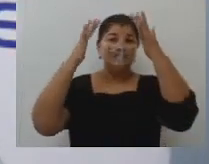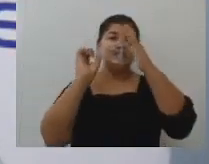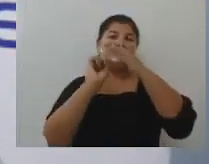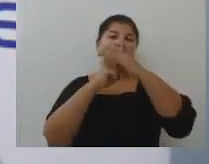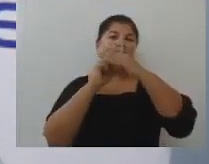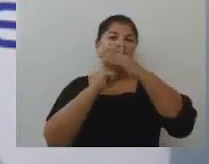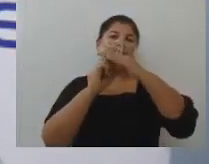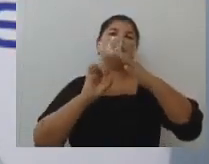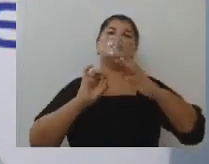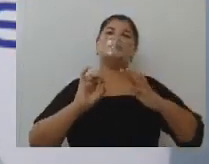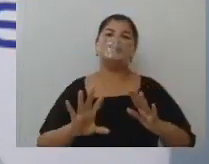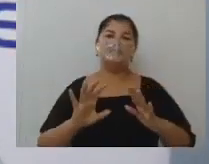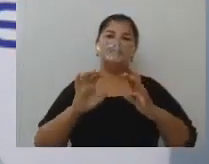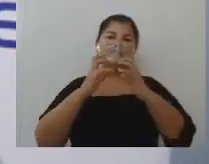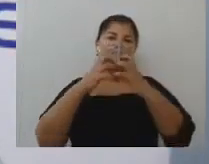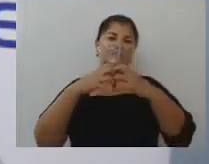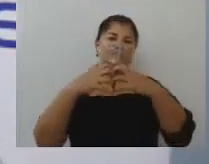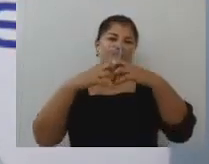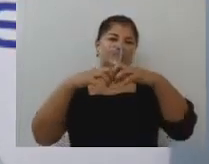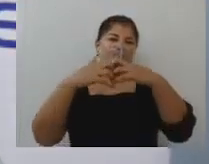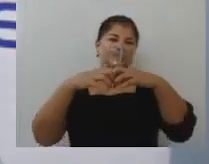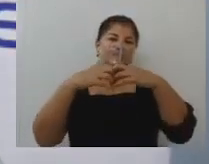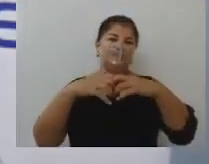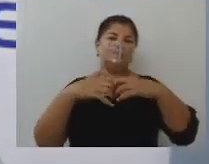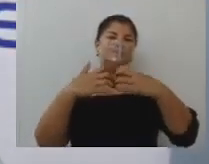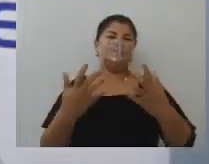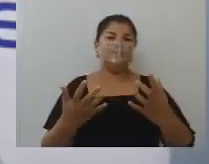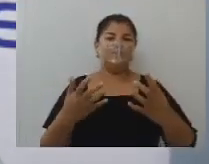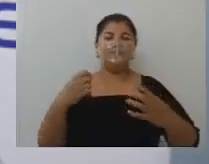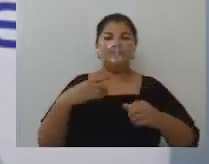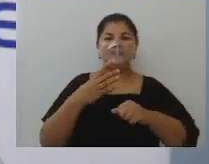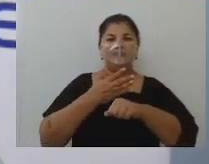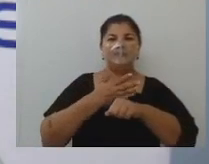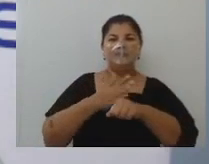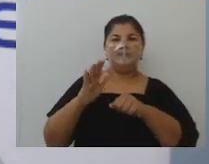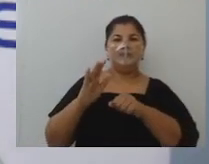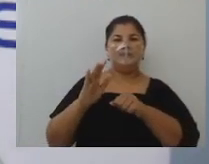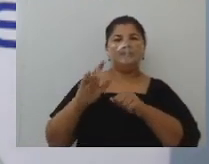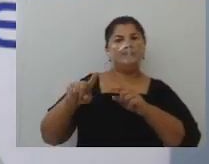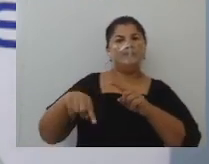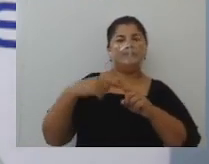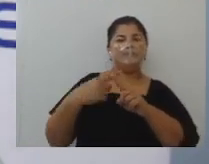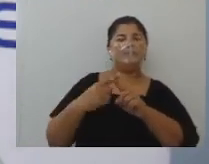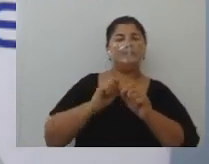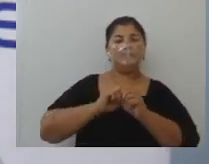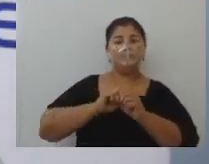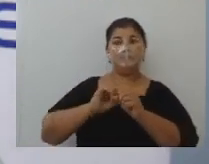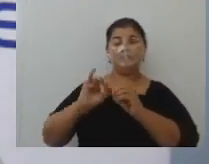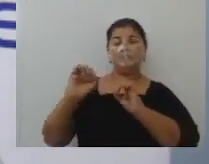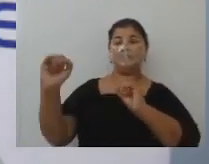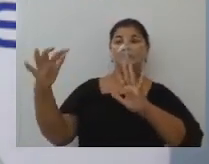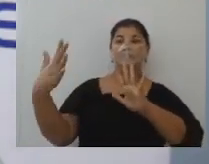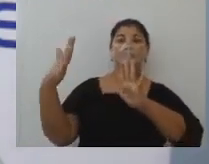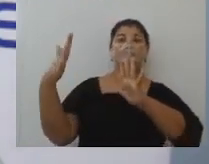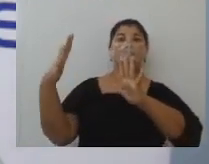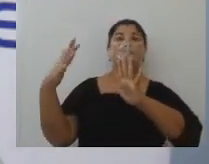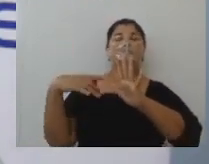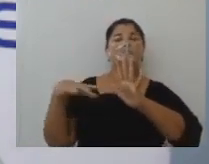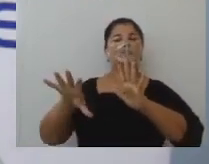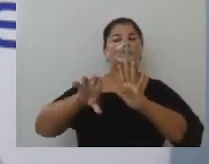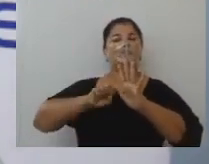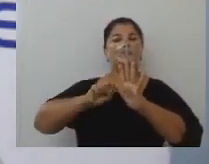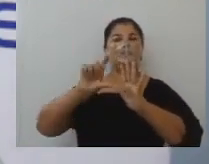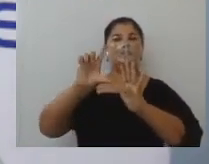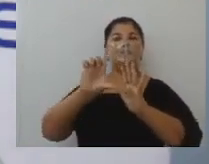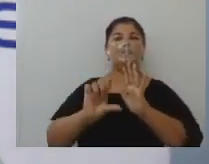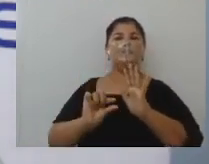da nossa mente. São frequências refletidas. E se o branco reflete mais, isso quer dizer que ele absorve